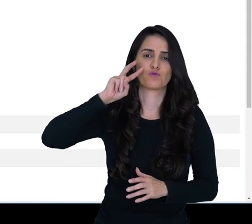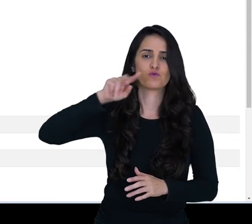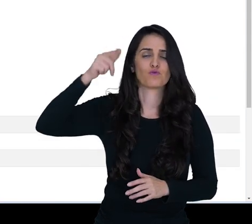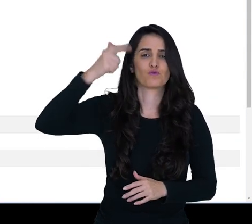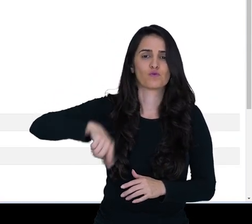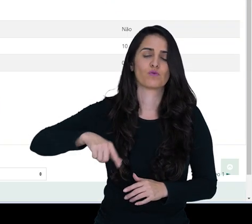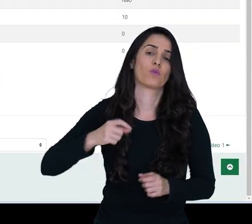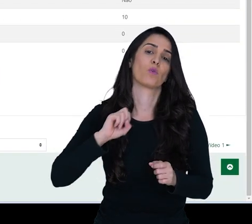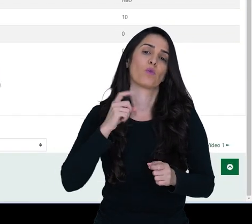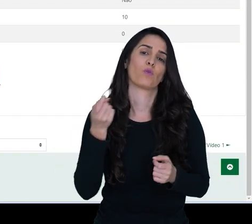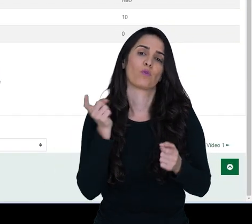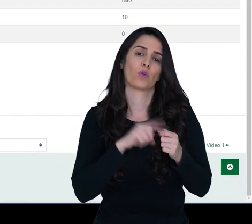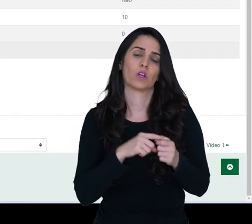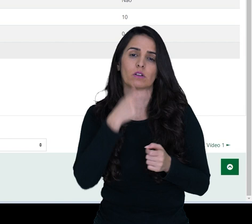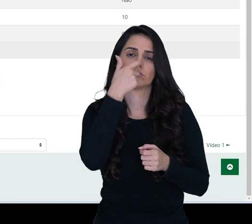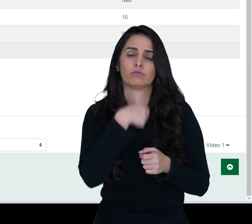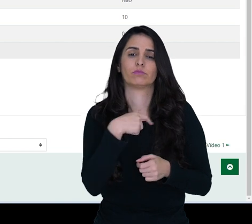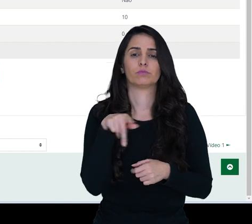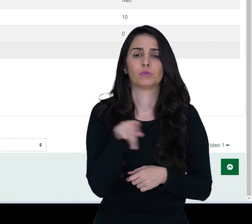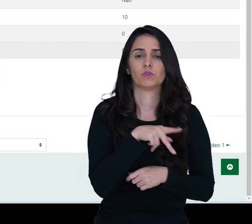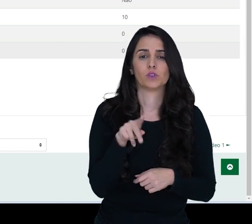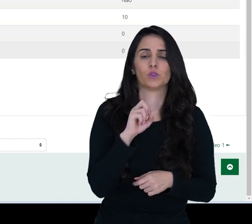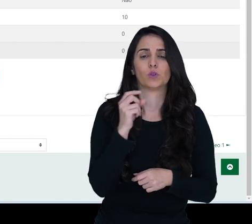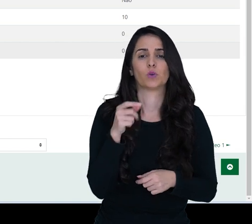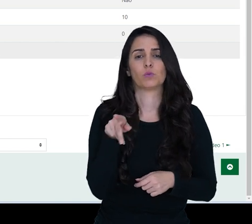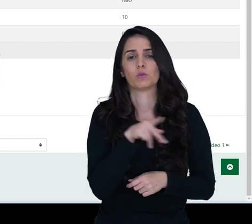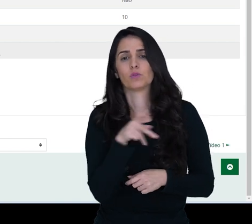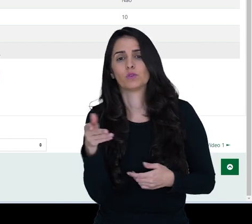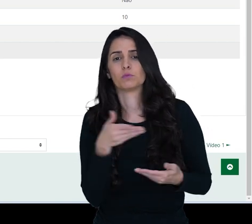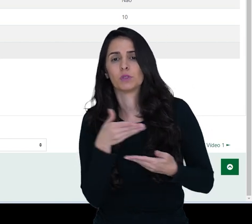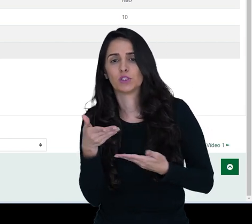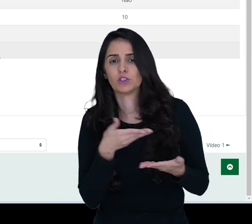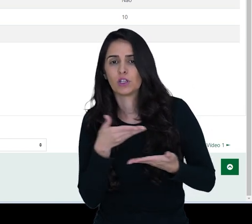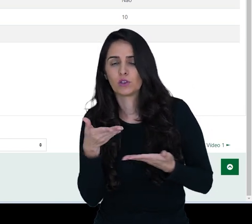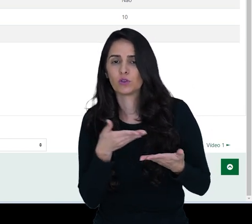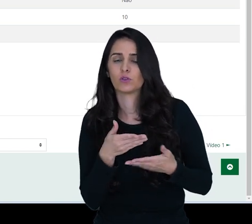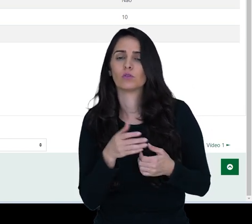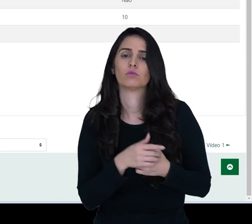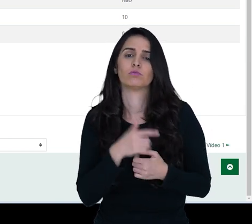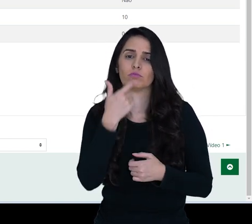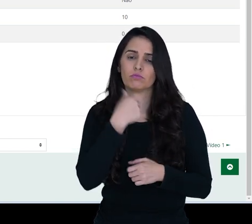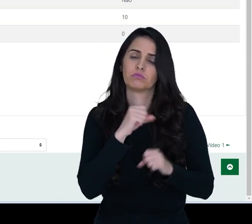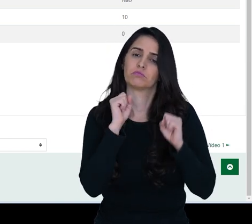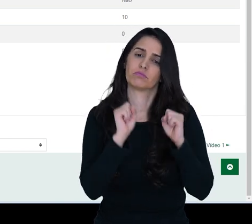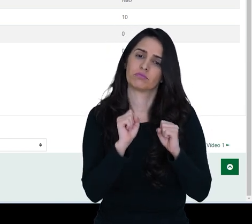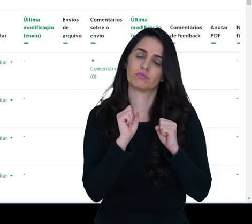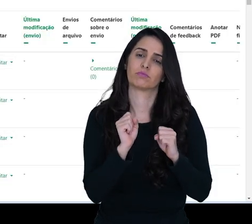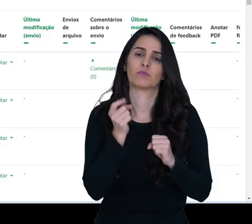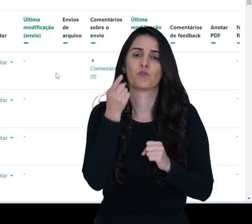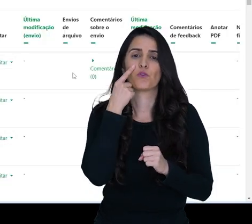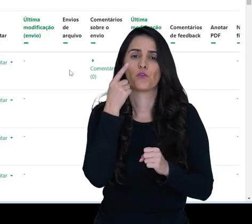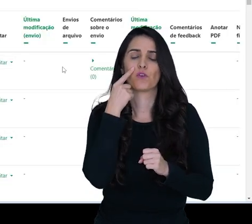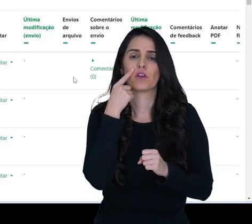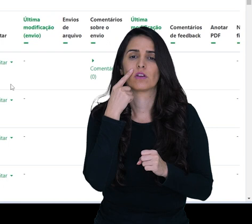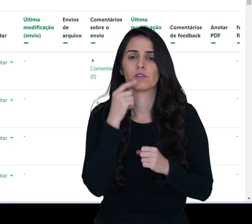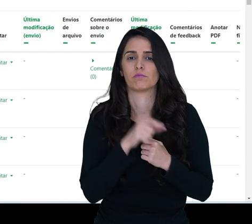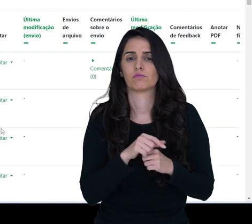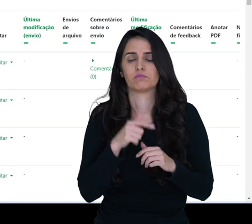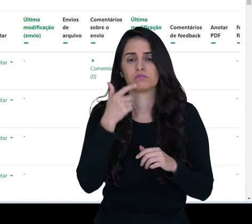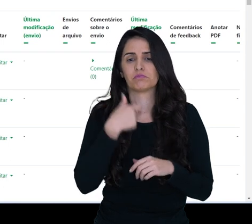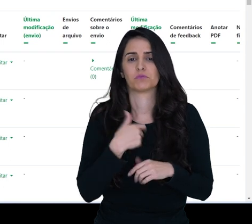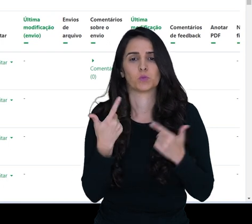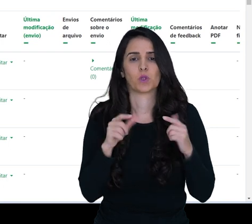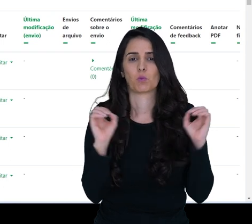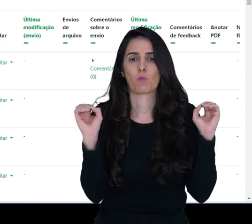voltando aqui na tarefa como professor ou como professor mediador ou tutor eu posso vir aqui verificar os